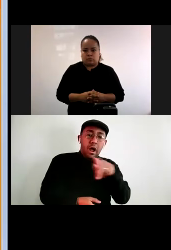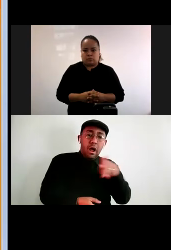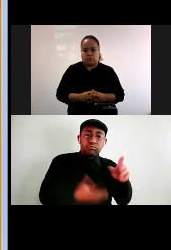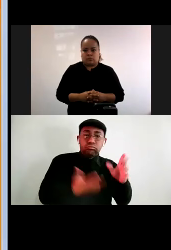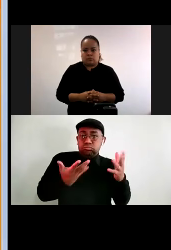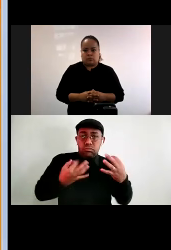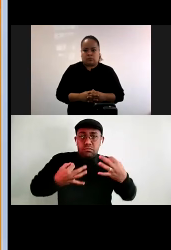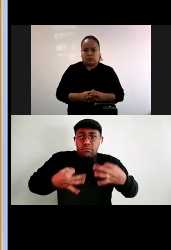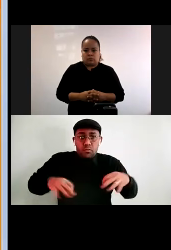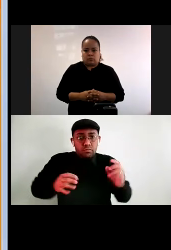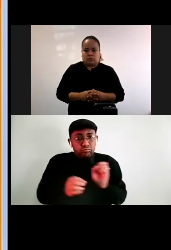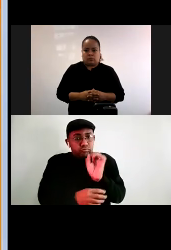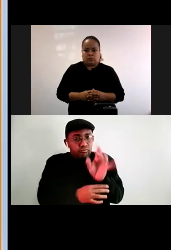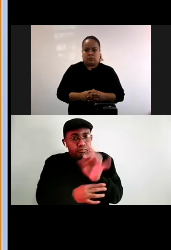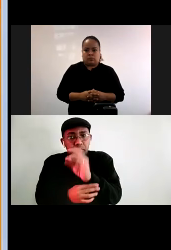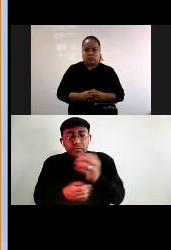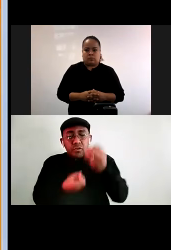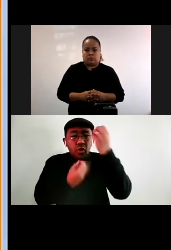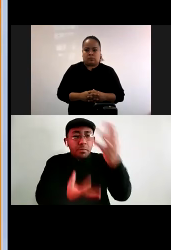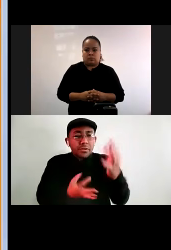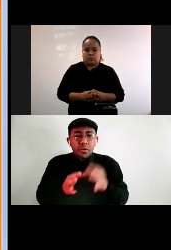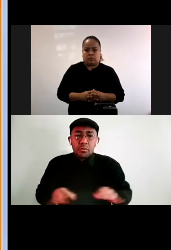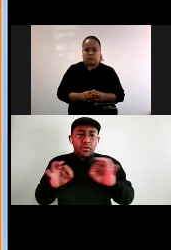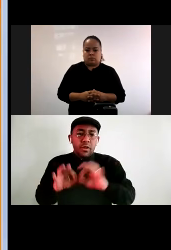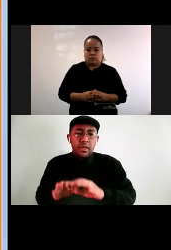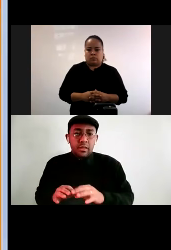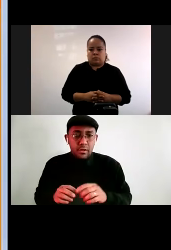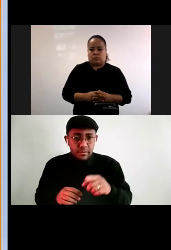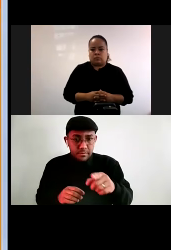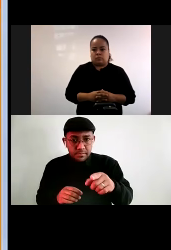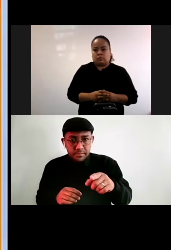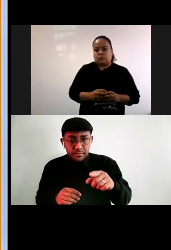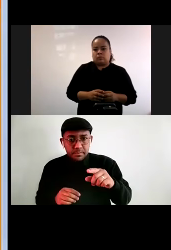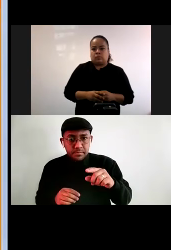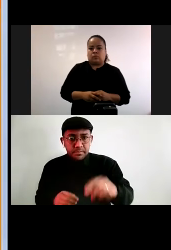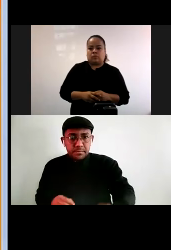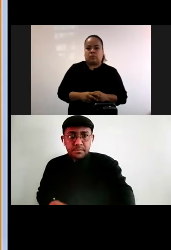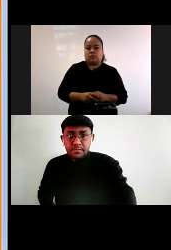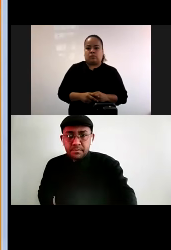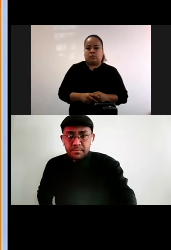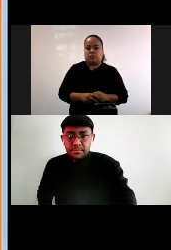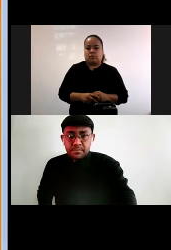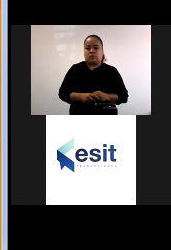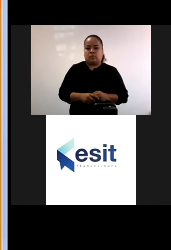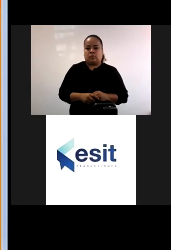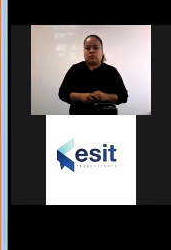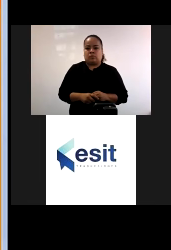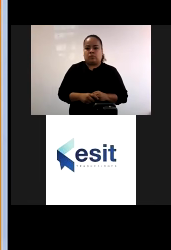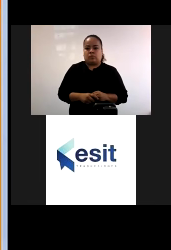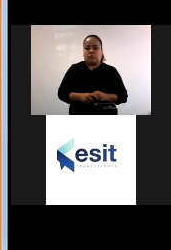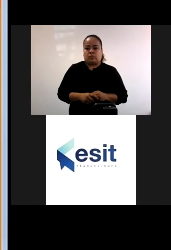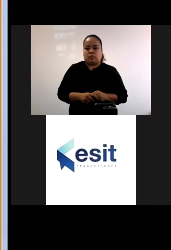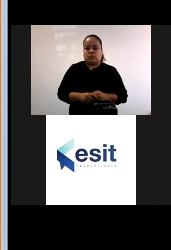utilizar para compartilhar essa informação. Durante o evento, há muitas oportunidades para poder divulgar, há